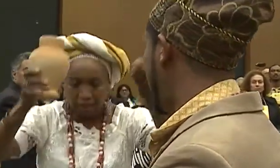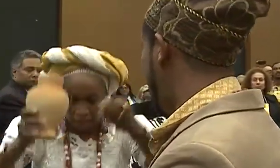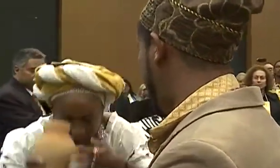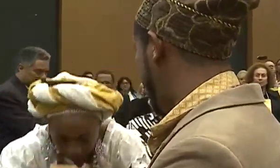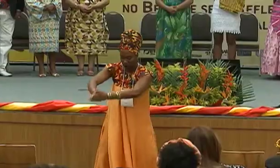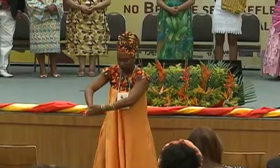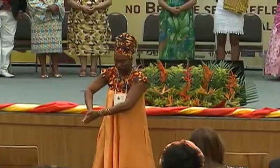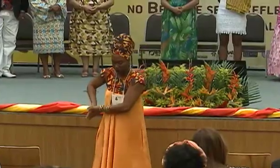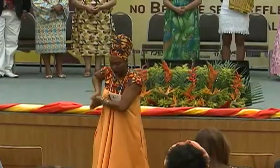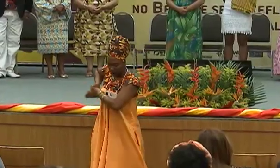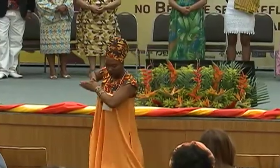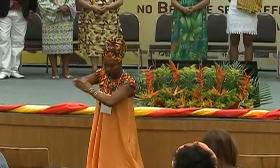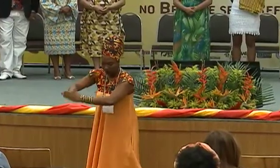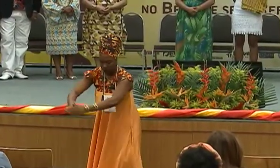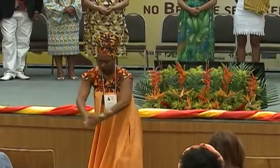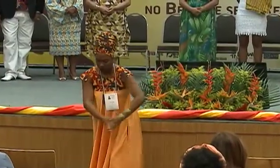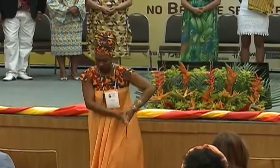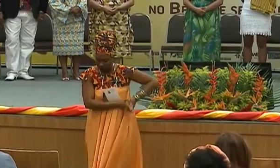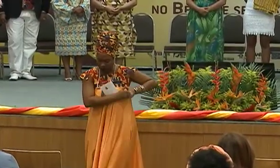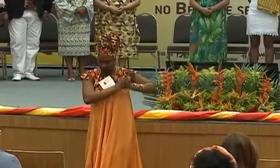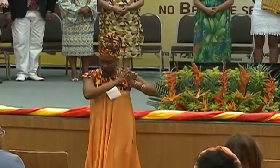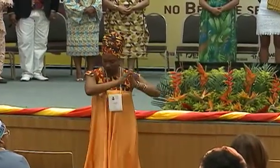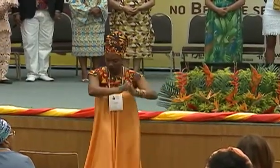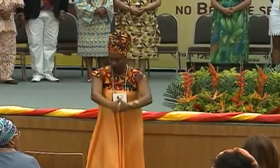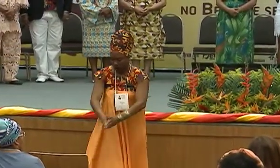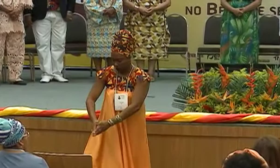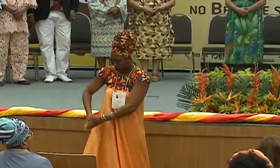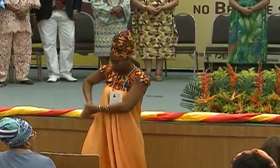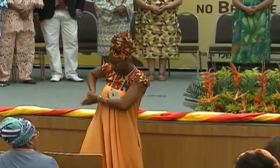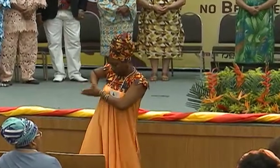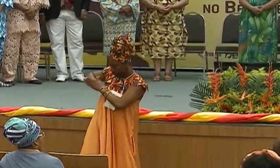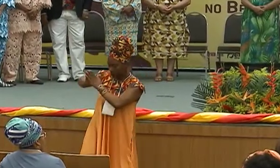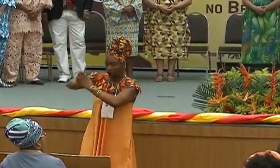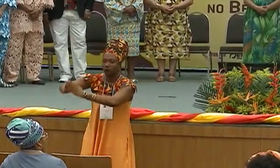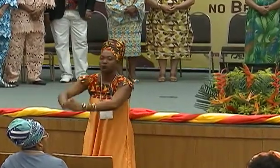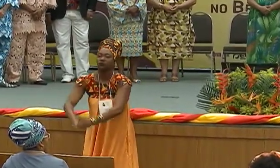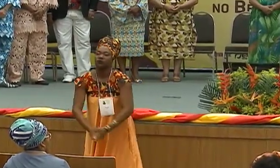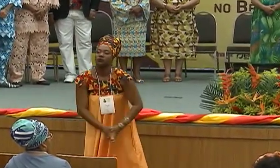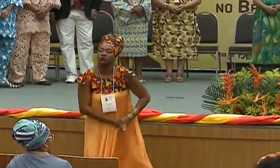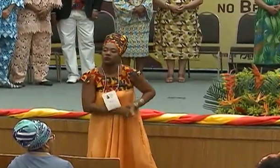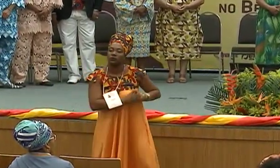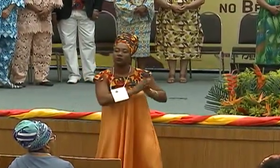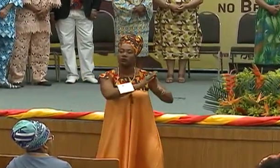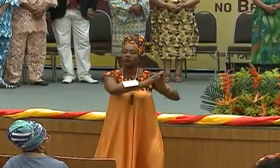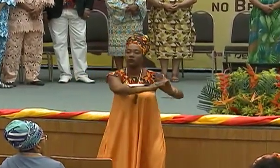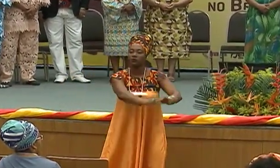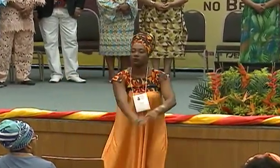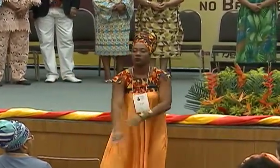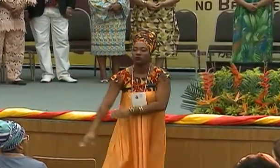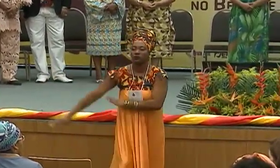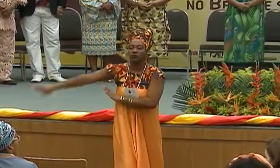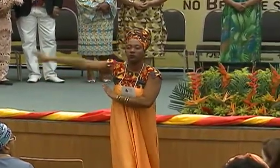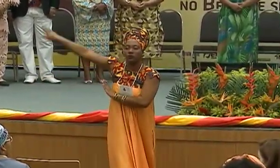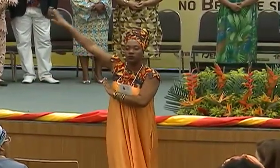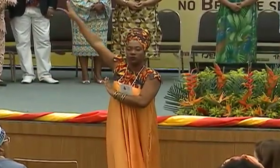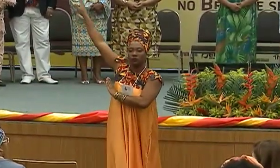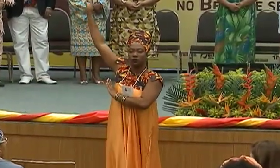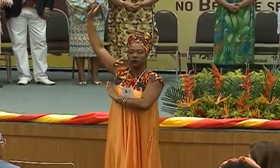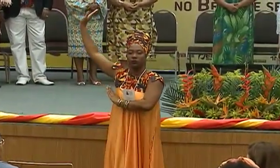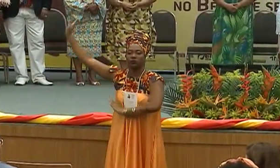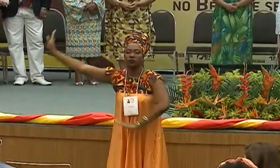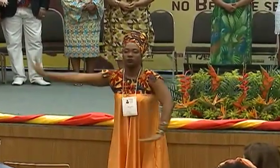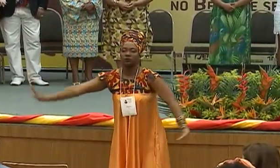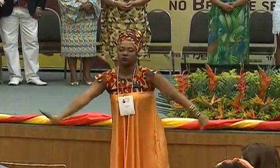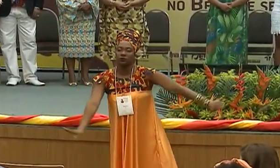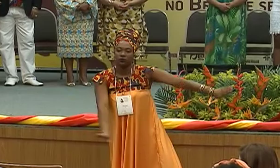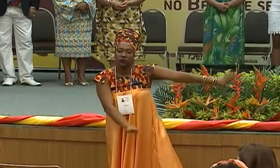Ó Exu, une onipresente em todos nós, na tua carne retalhada, espalhada por este mundo